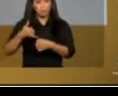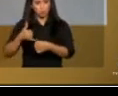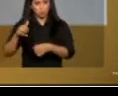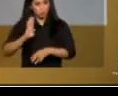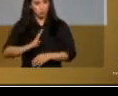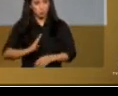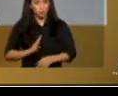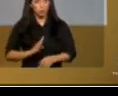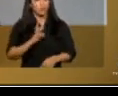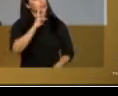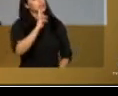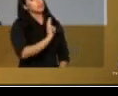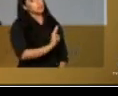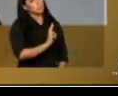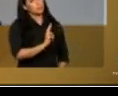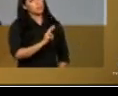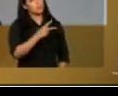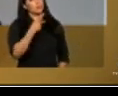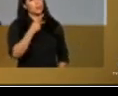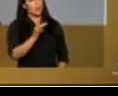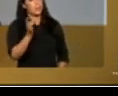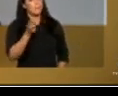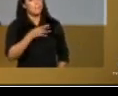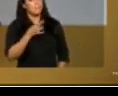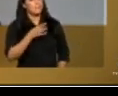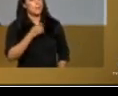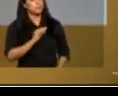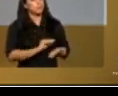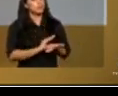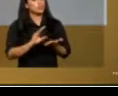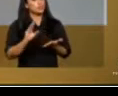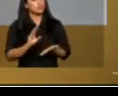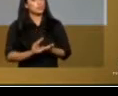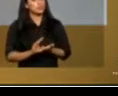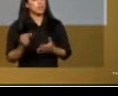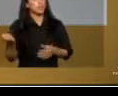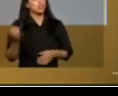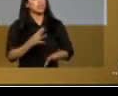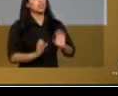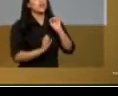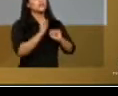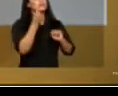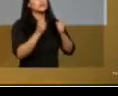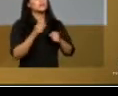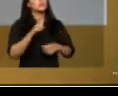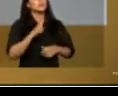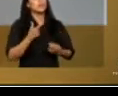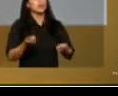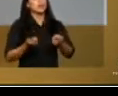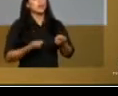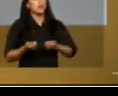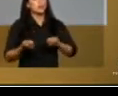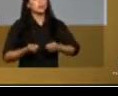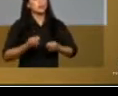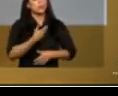engenheiro, eles alegam que têm receio de fazer investimentos em novas refinarias e correr o risco de controle de preços